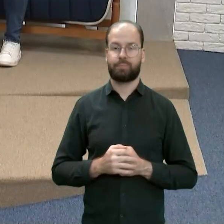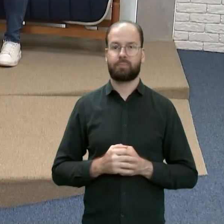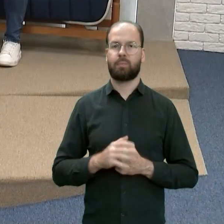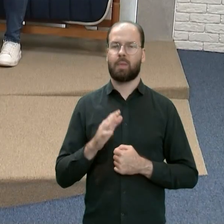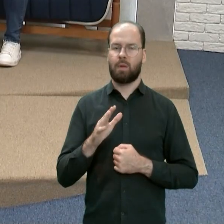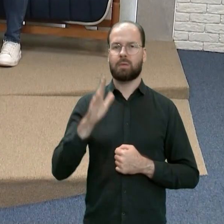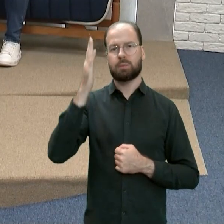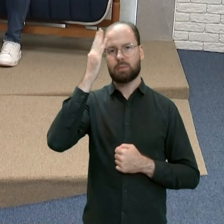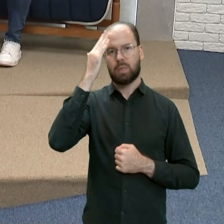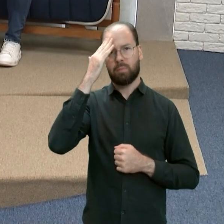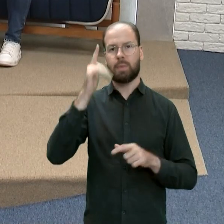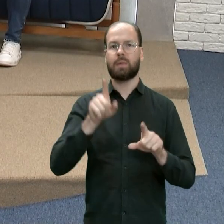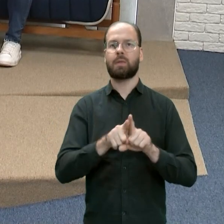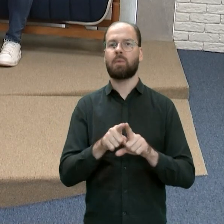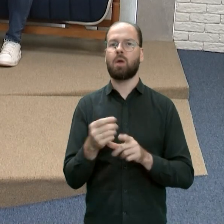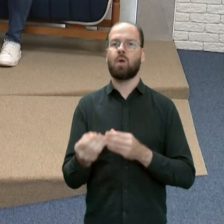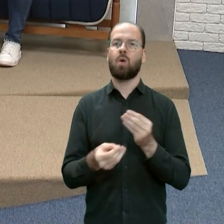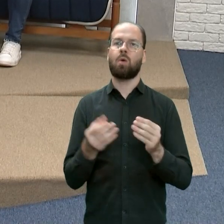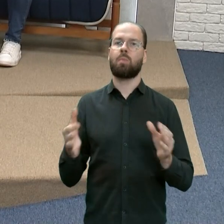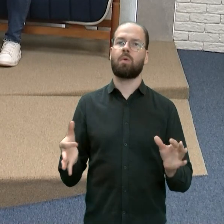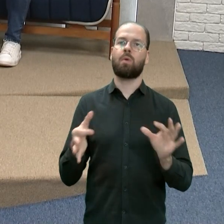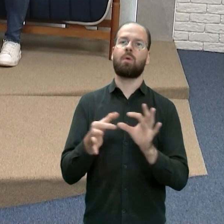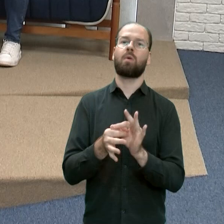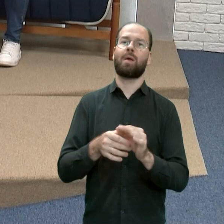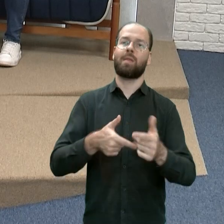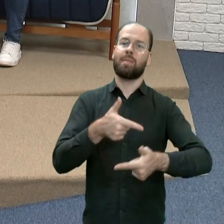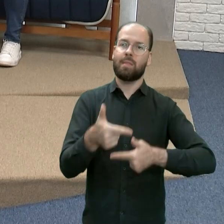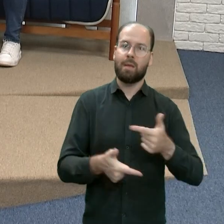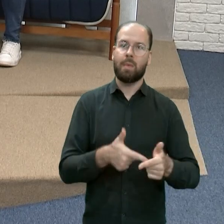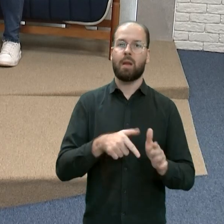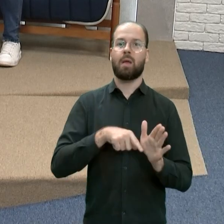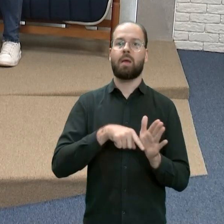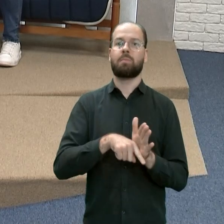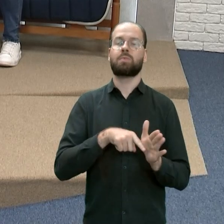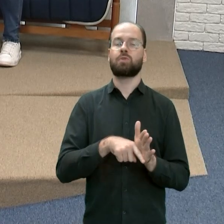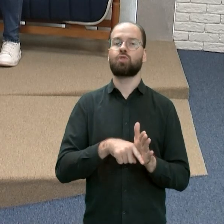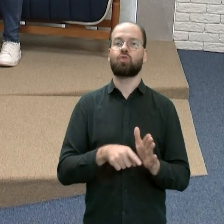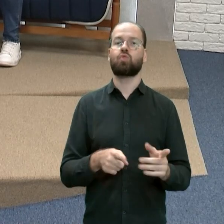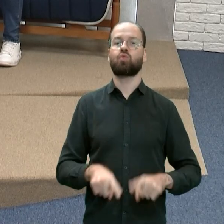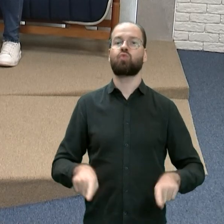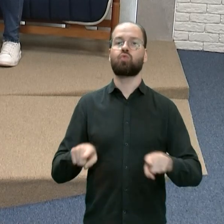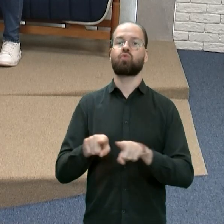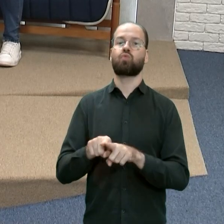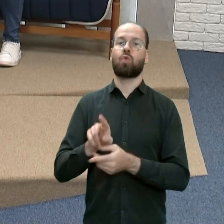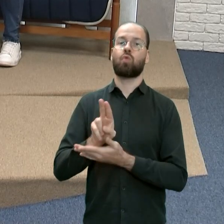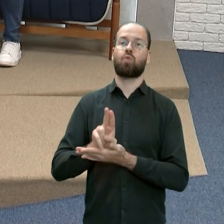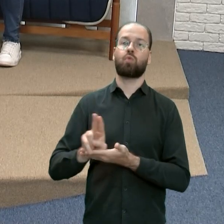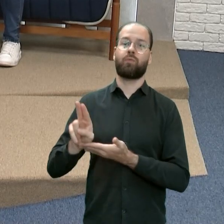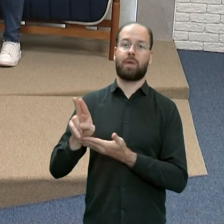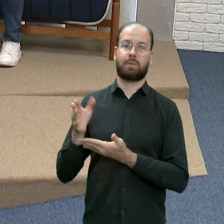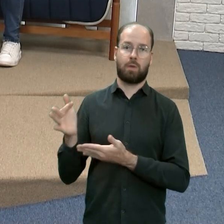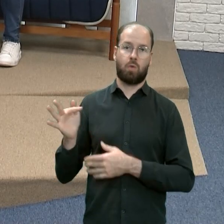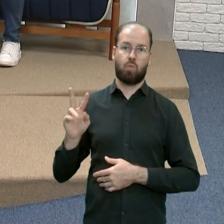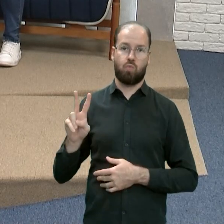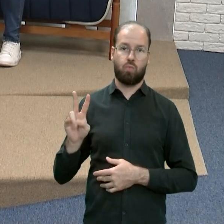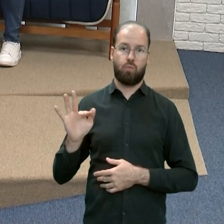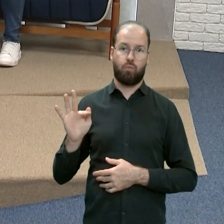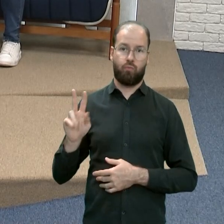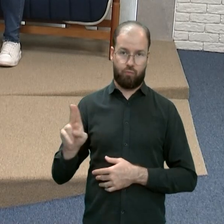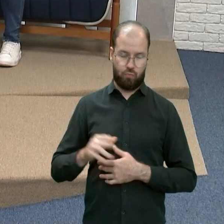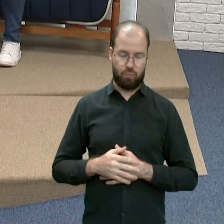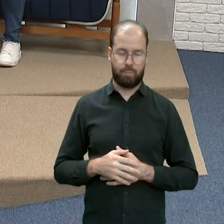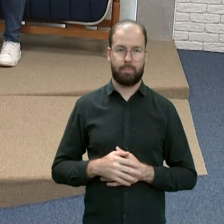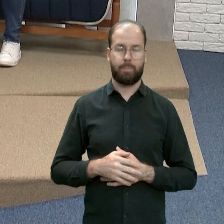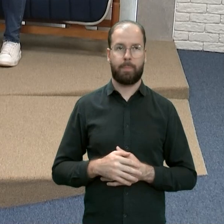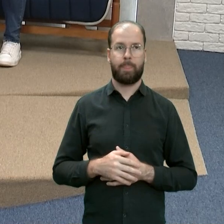foi estabelecida essa comunhão do trabalho, da pesquisa, junto com a Universidade de Uberlândia. Esse é um